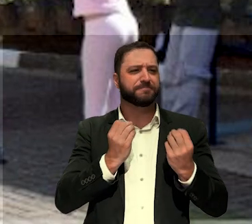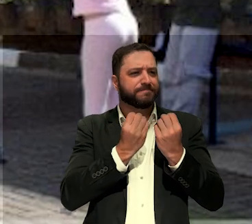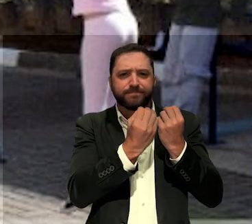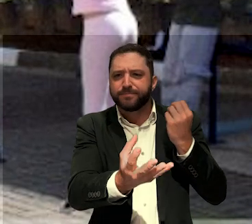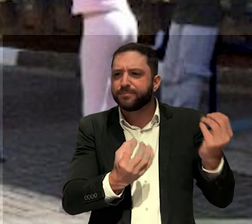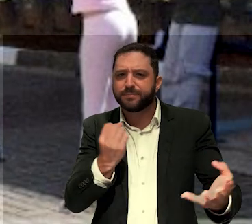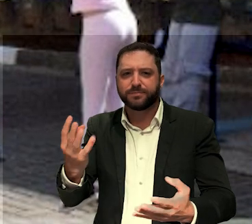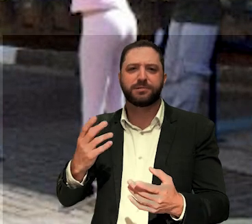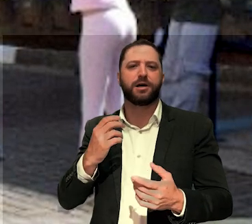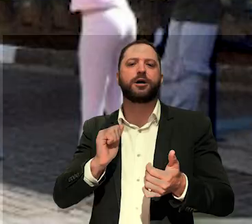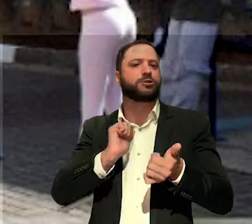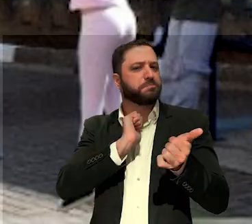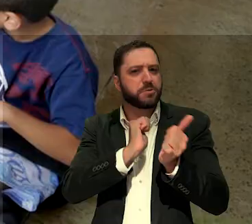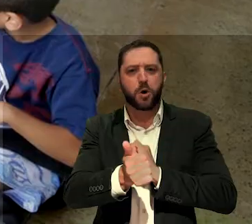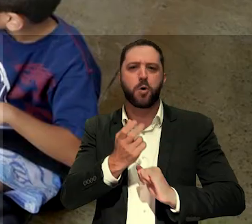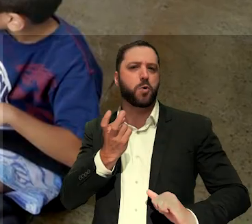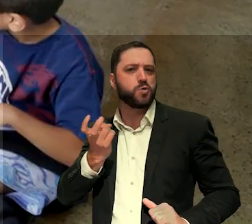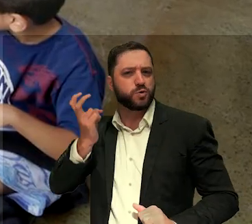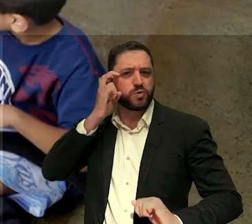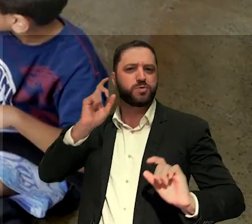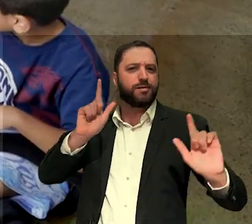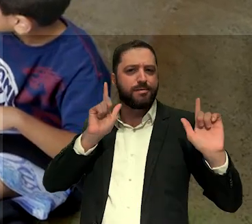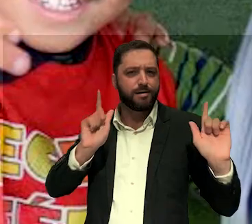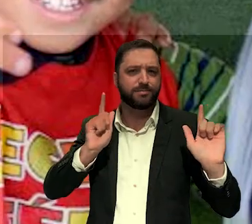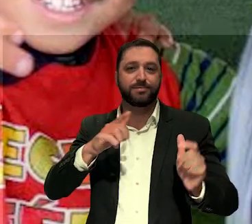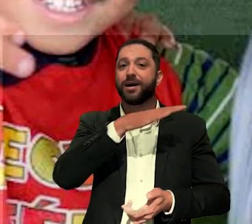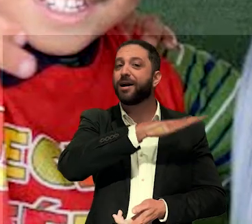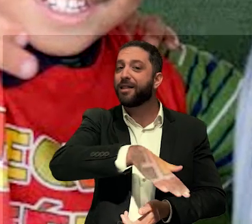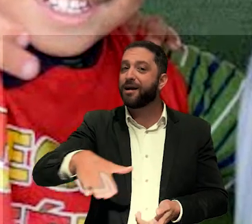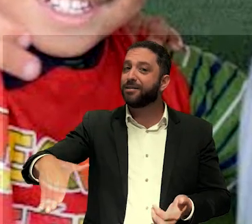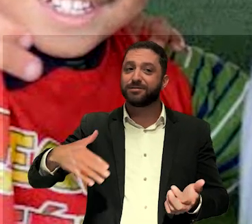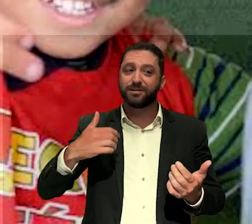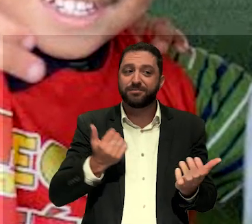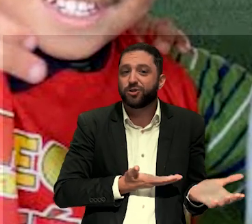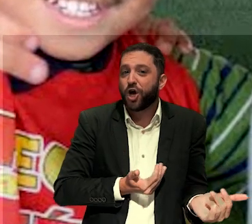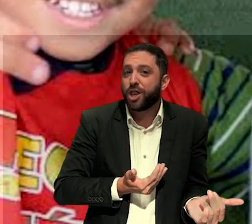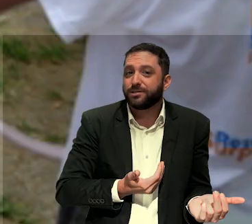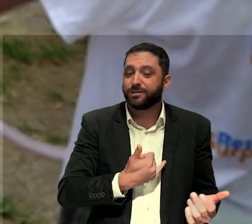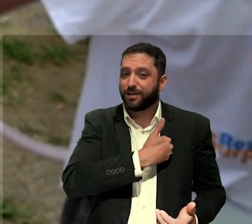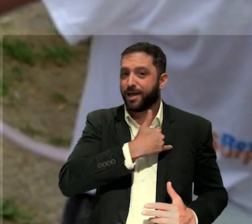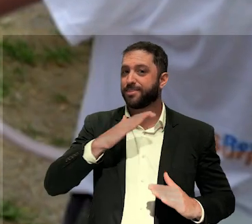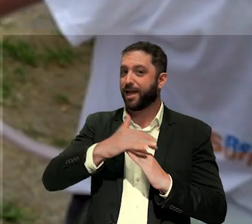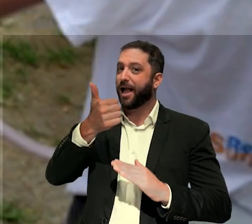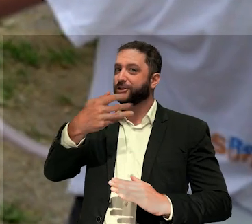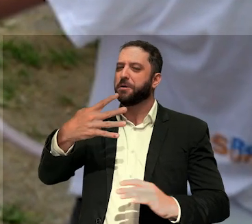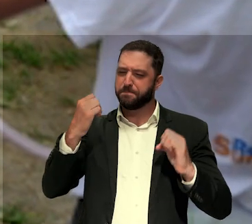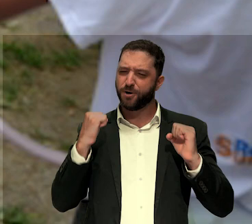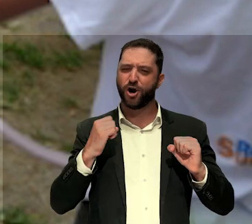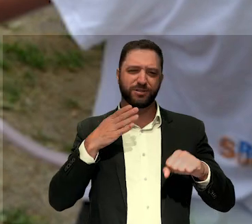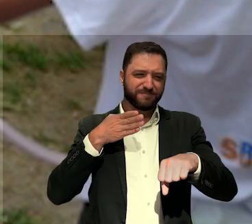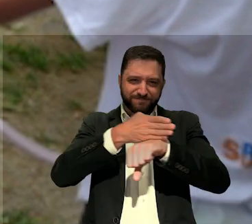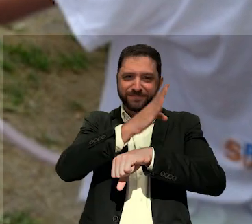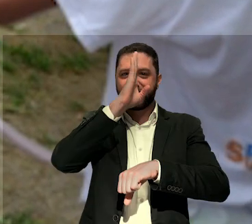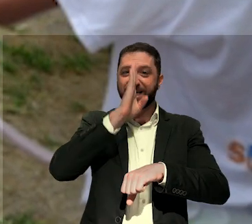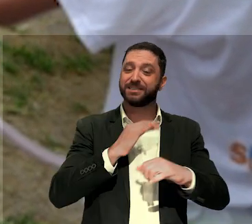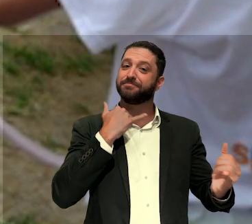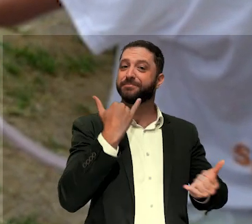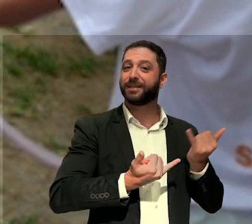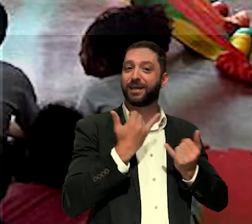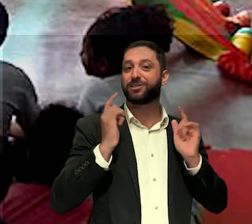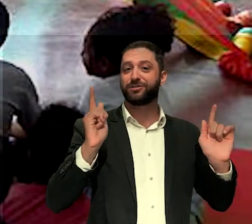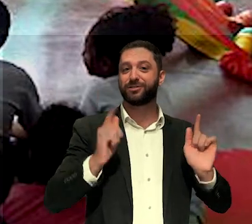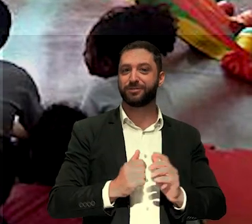e que oferece atividades de esporte, cultura, lazer e recreação de crianças e adolescentes até 14